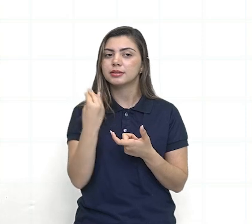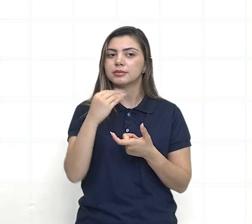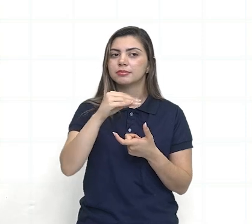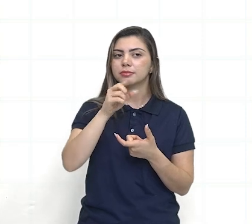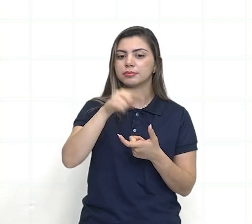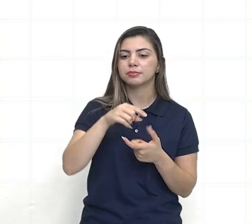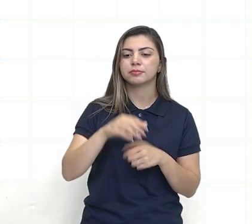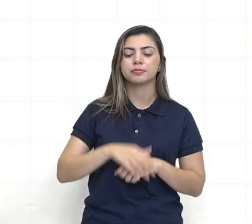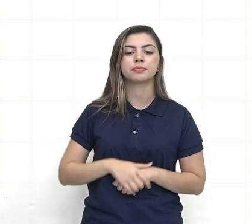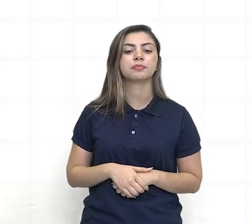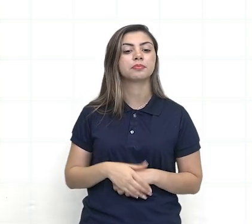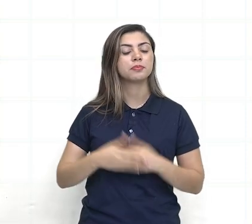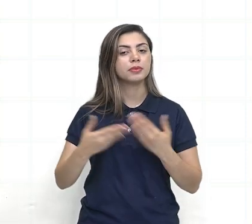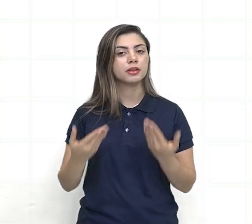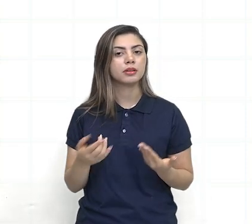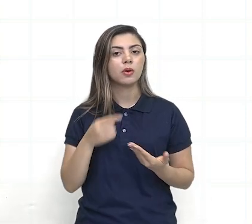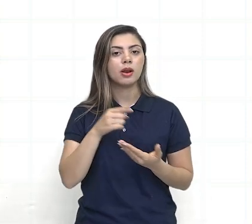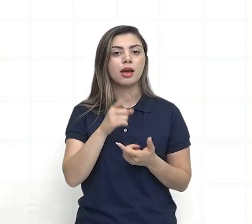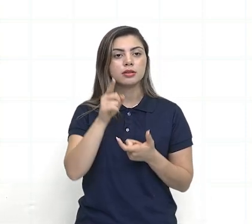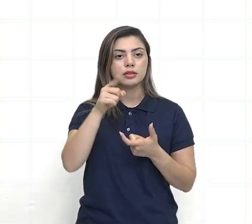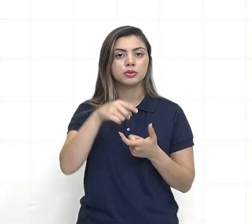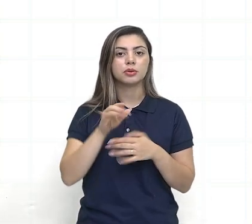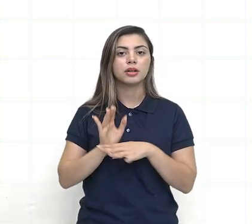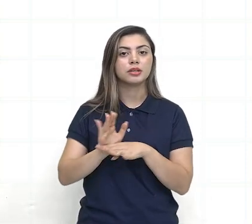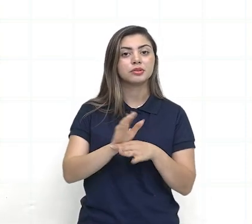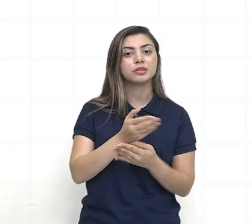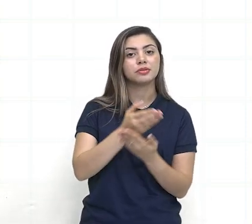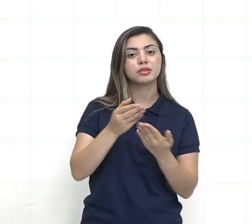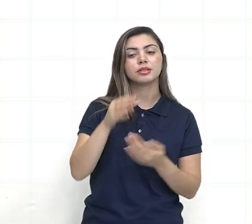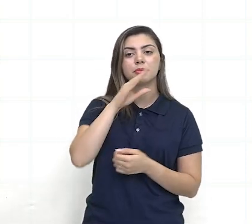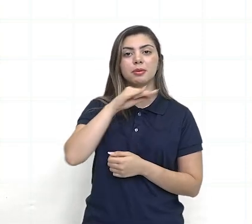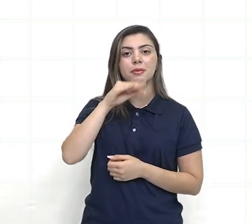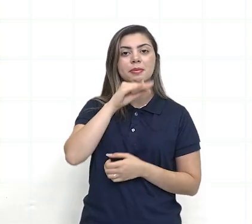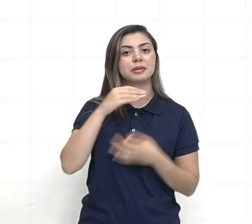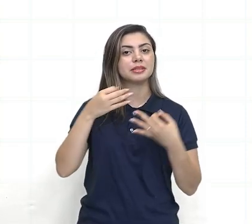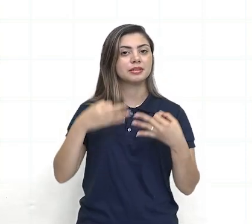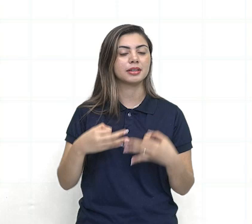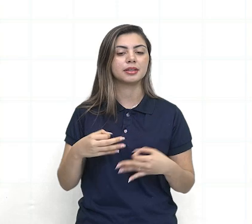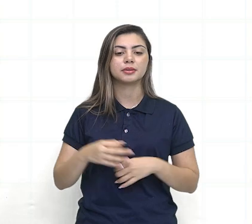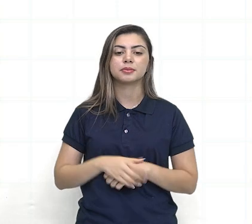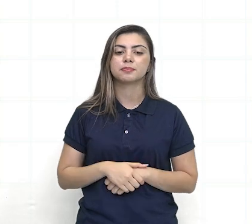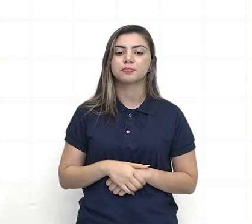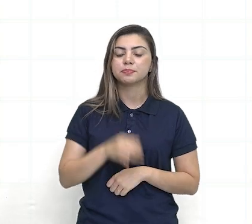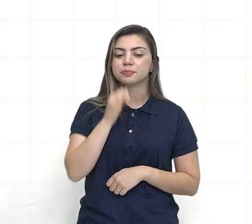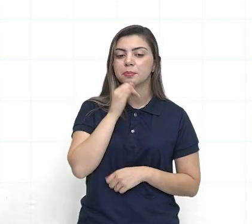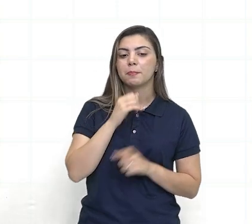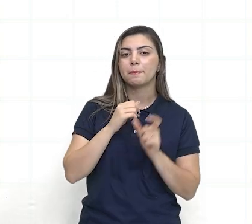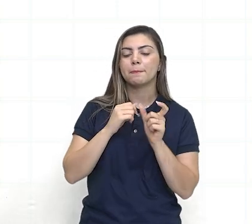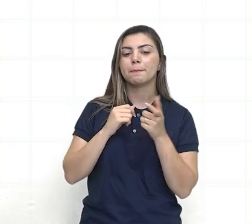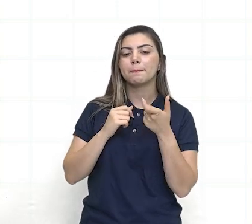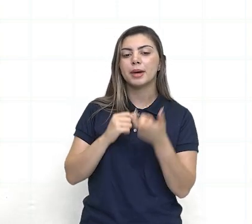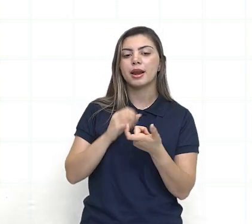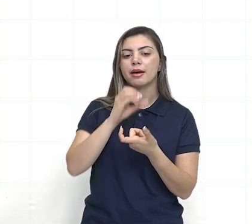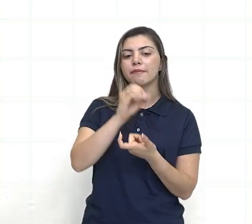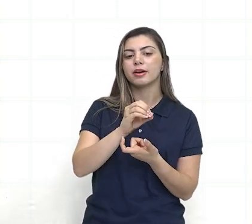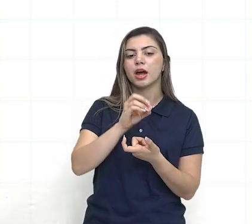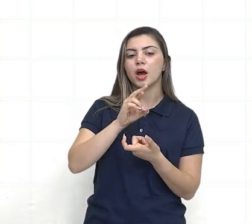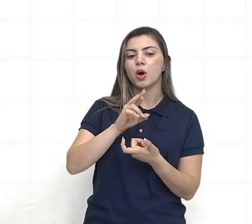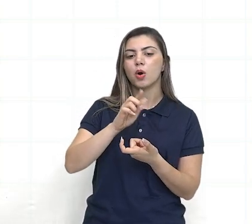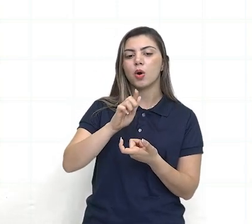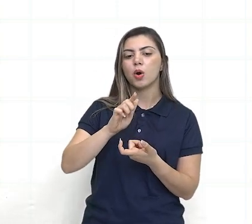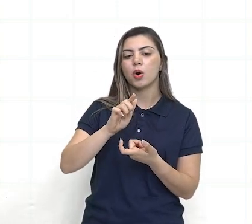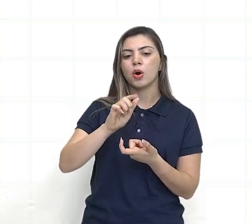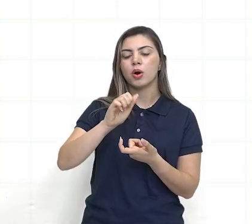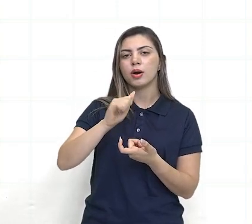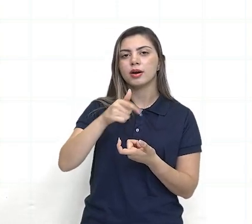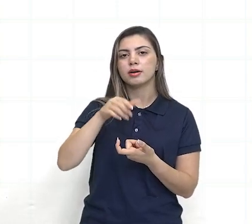a acentuação gráfica ajuda você a pronunciar a palavra corretamente, certo? Órgão. Por que que eu acentuo o órgão?